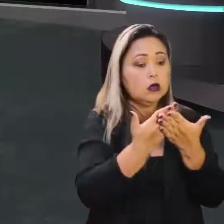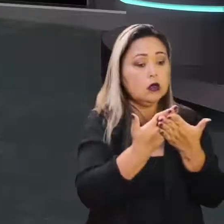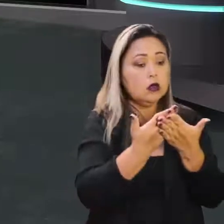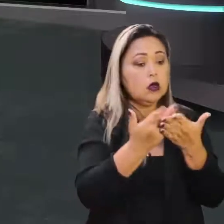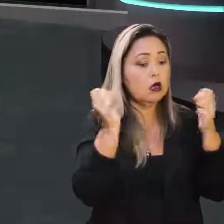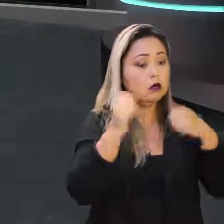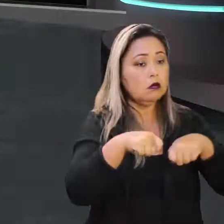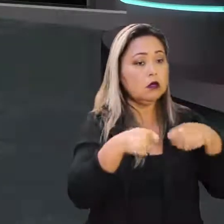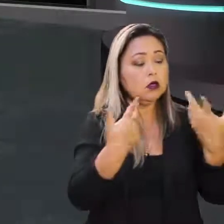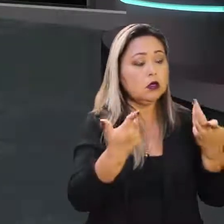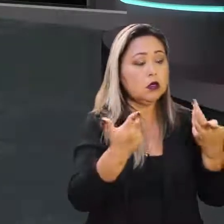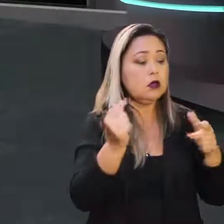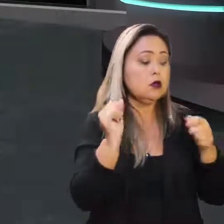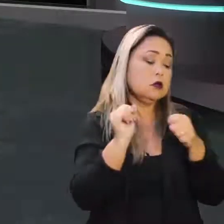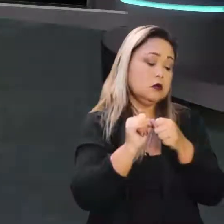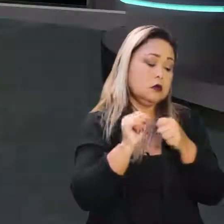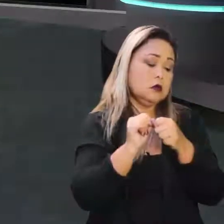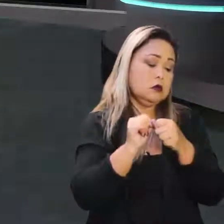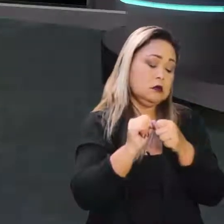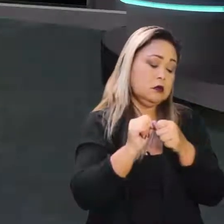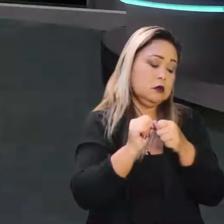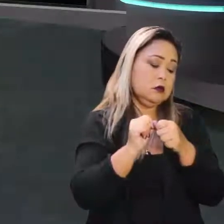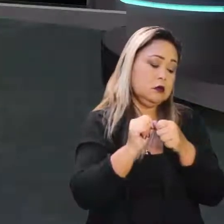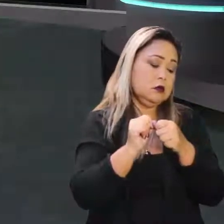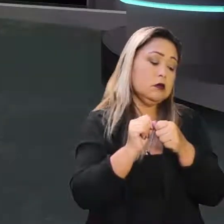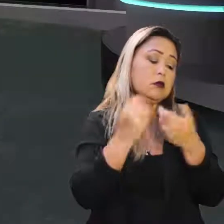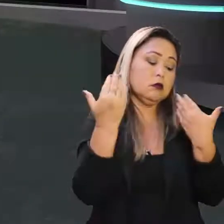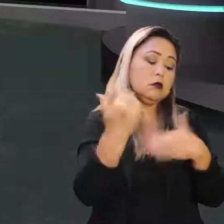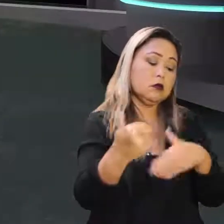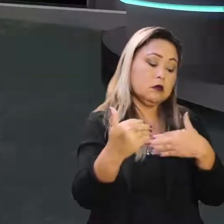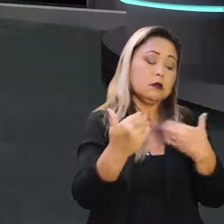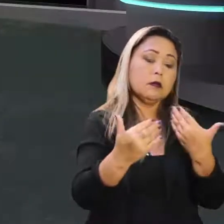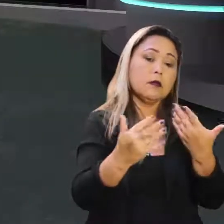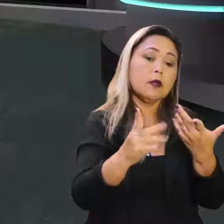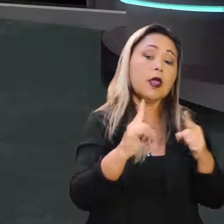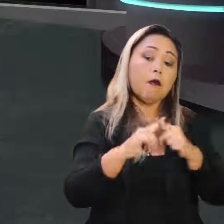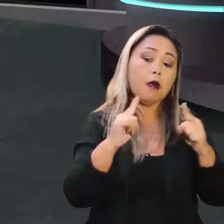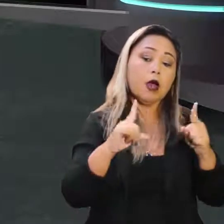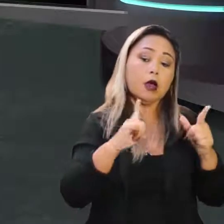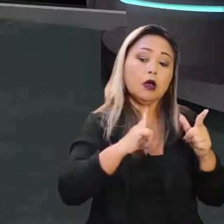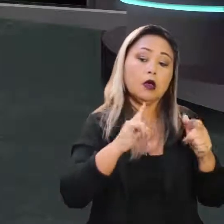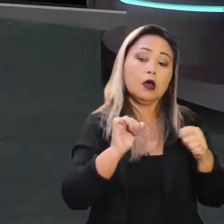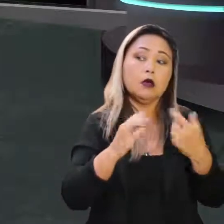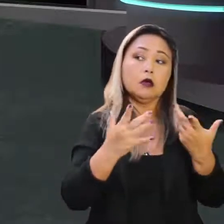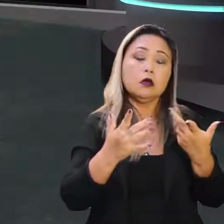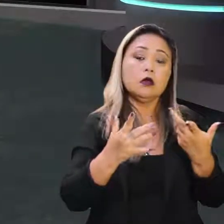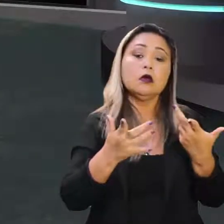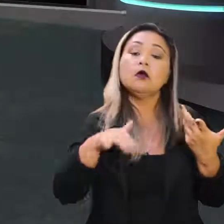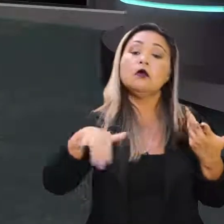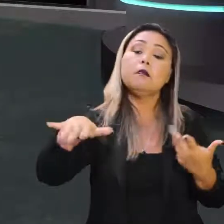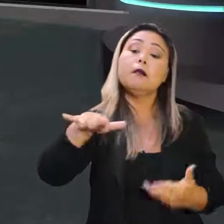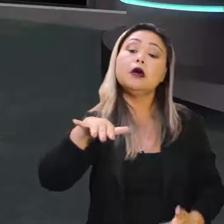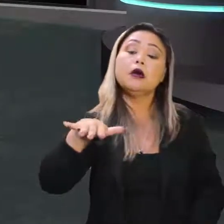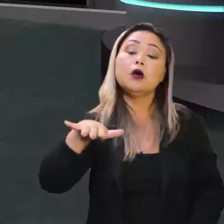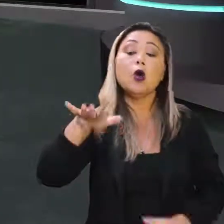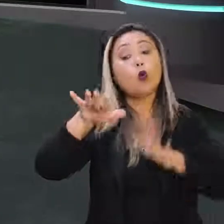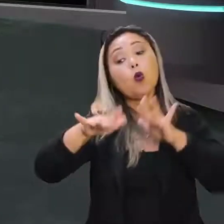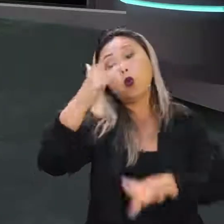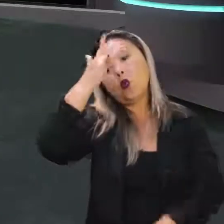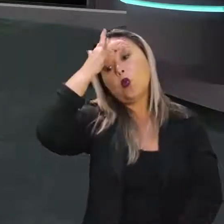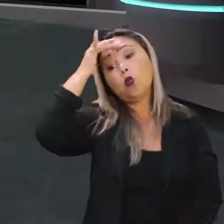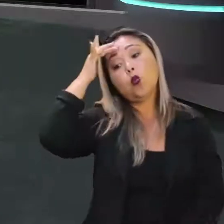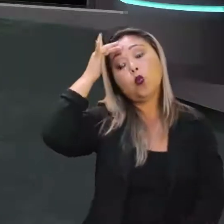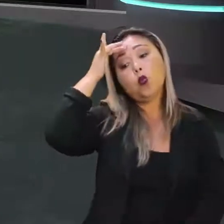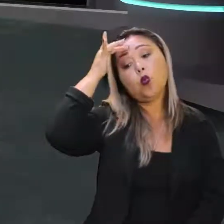para poder fazer as suas provas, né? Mas também temos aquela parte que algumas pessoas podem